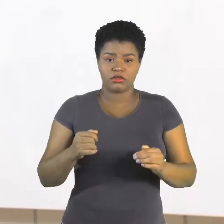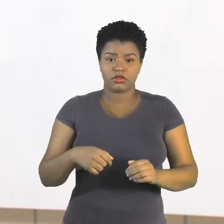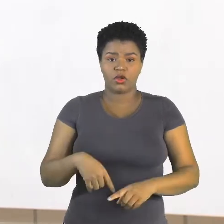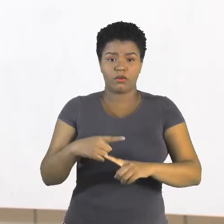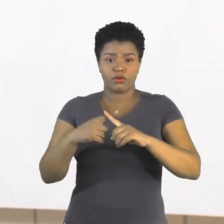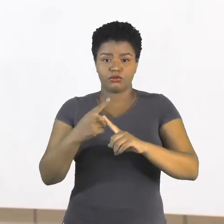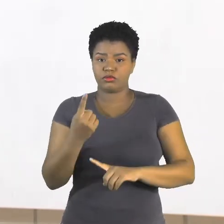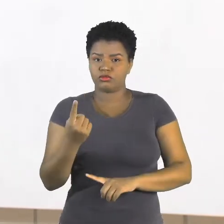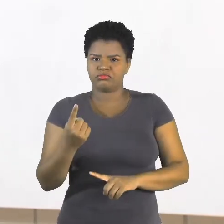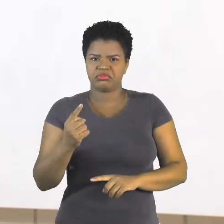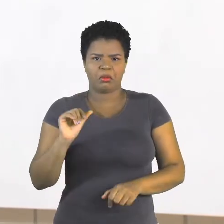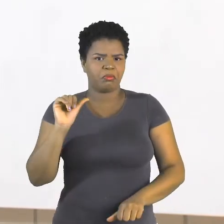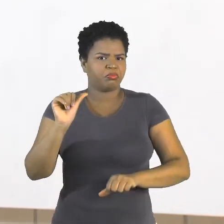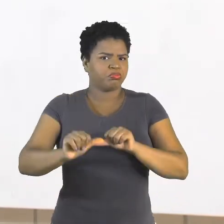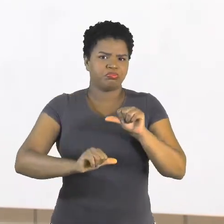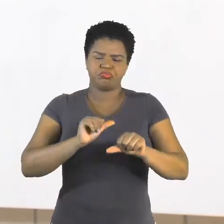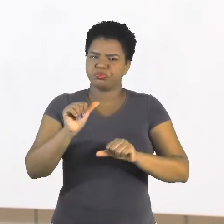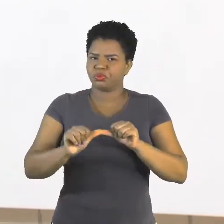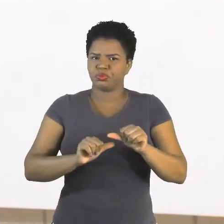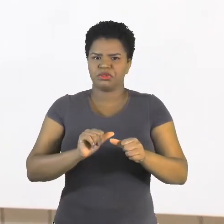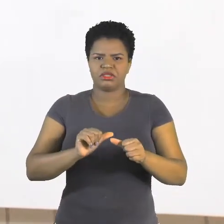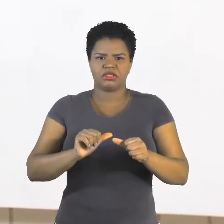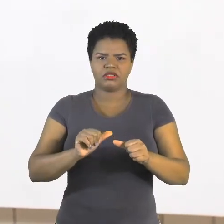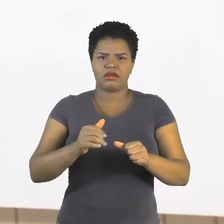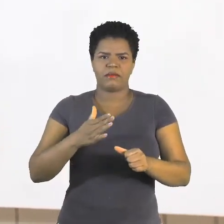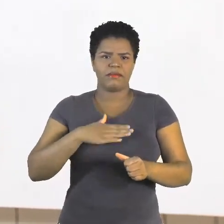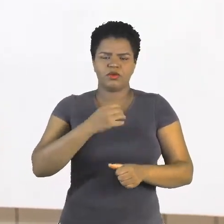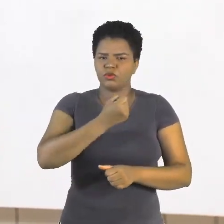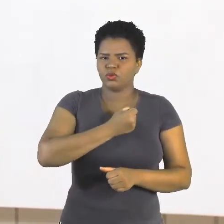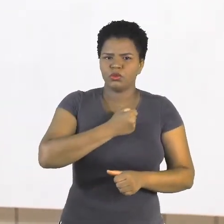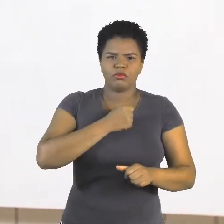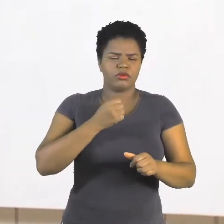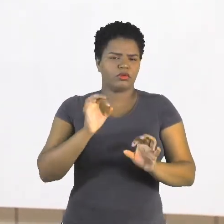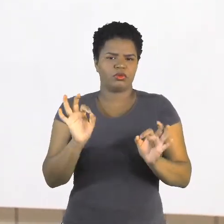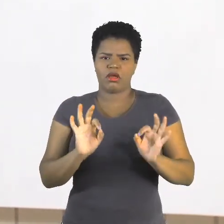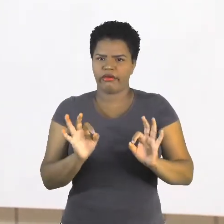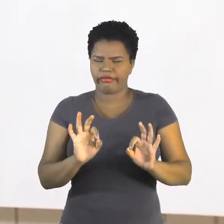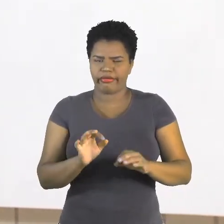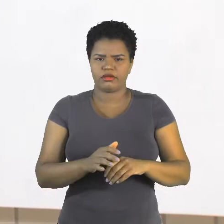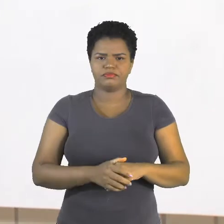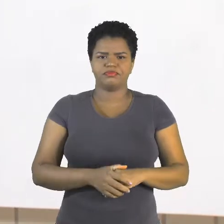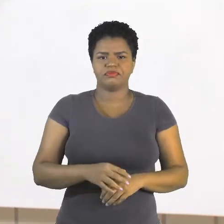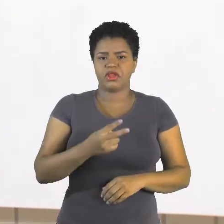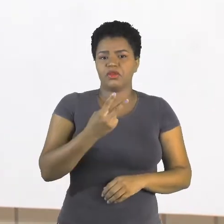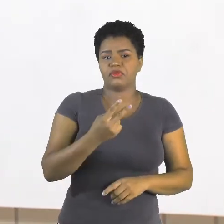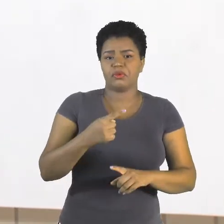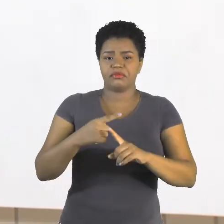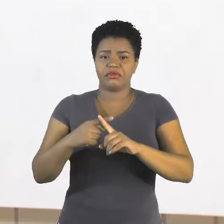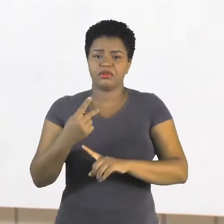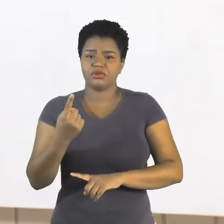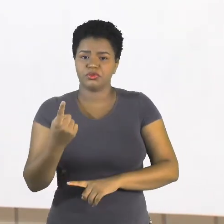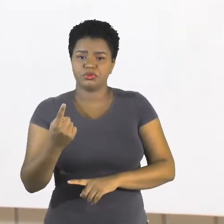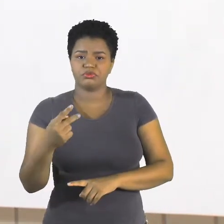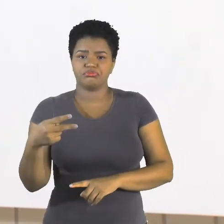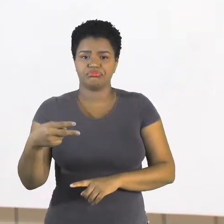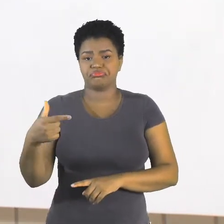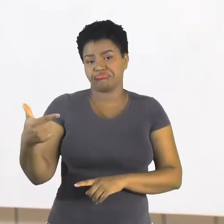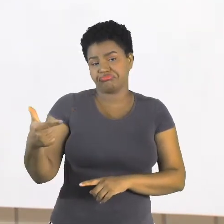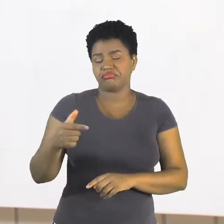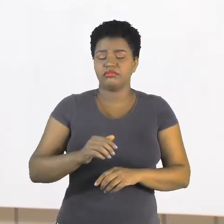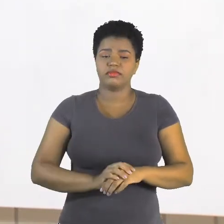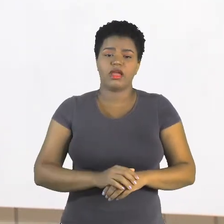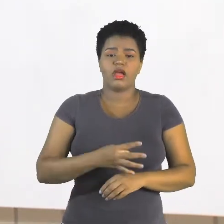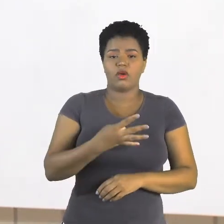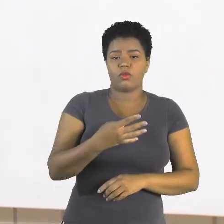altero nenhum dos meus termos, nenhum dos meus coeficientes. 2 vezes 1 continua 2, 4 vezes 1